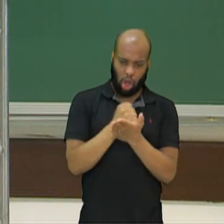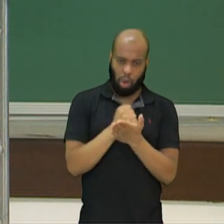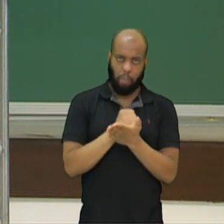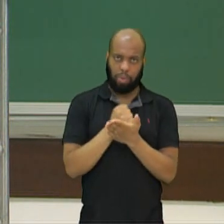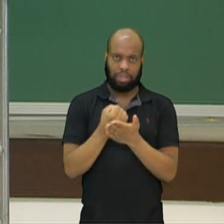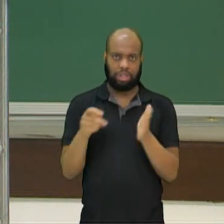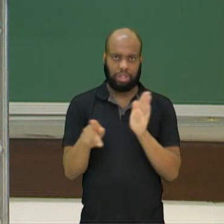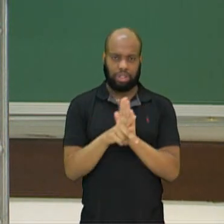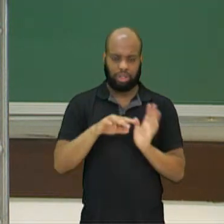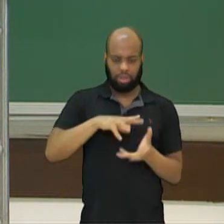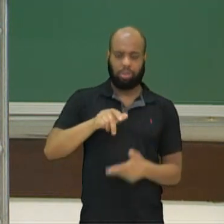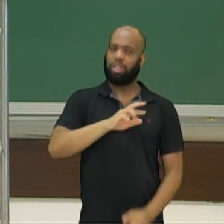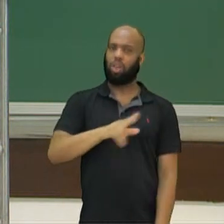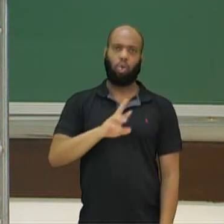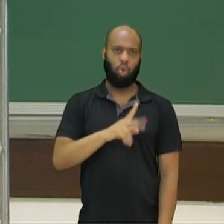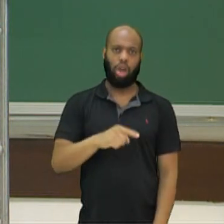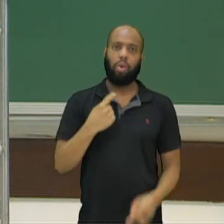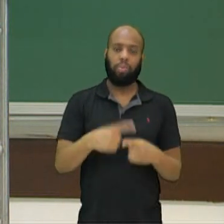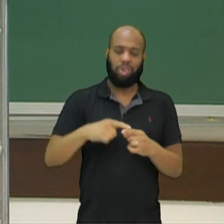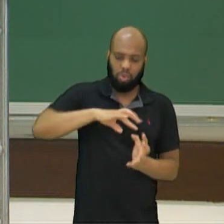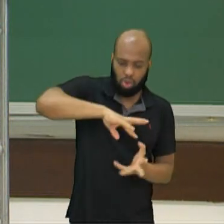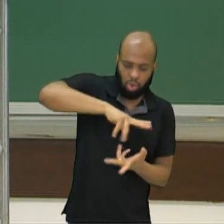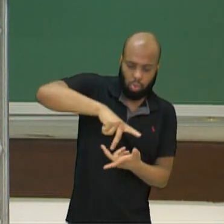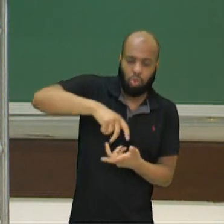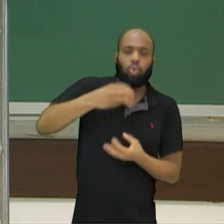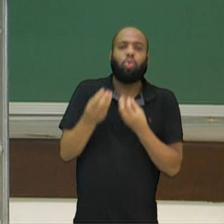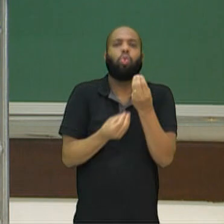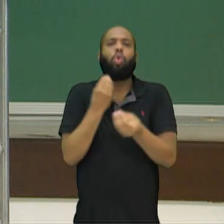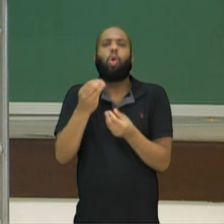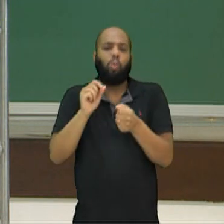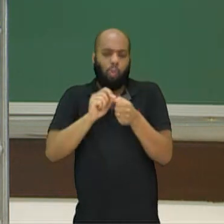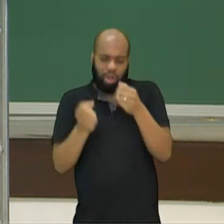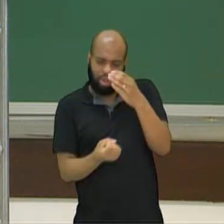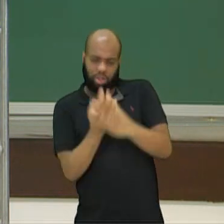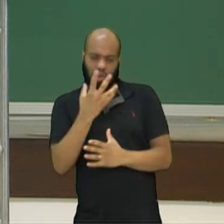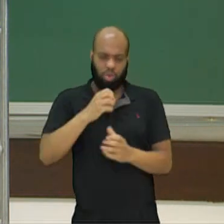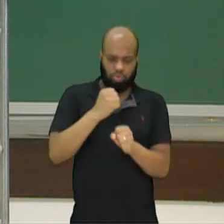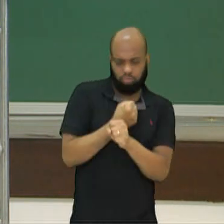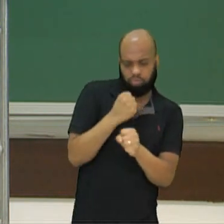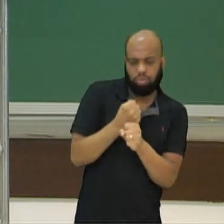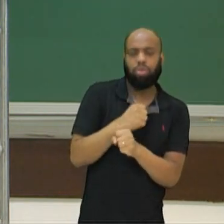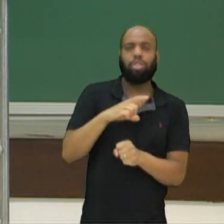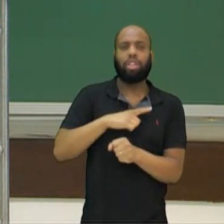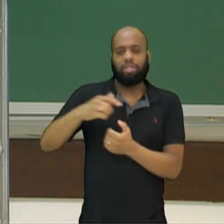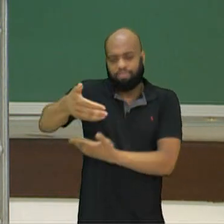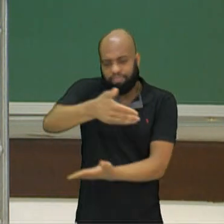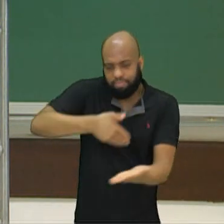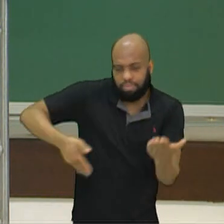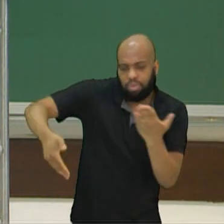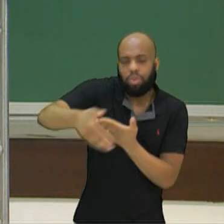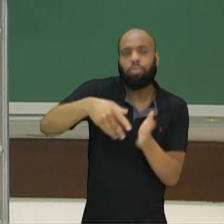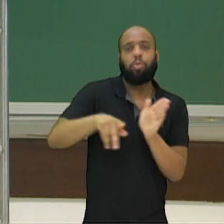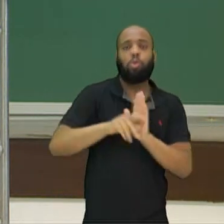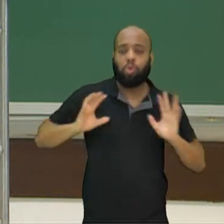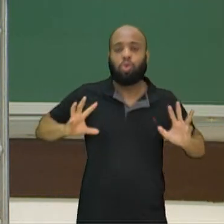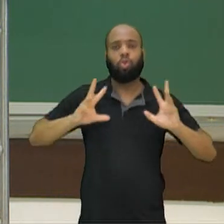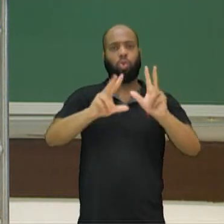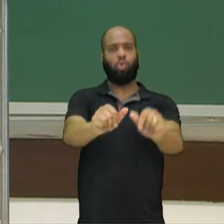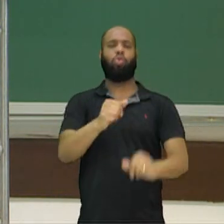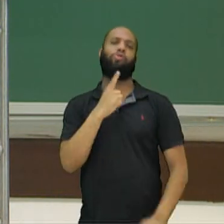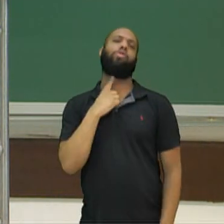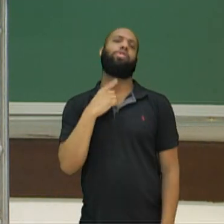mundo é construído pela interação, olha o que eu estou falando, o mundo é construído pela interação de todas as vontades. Ou